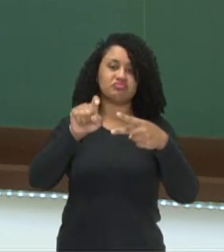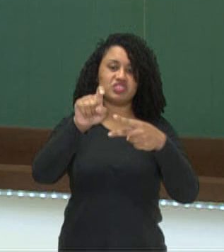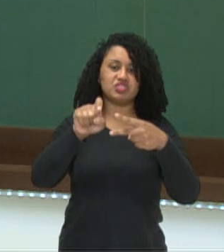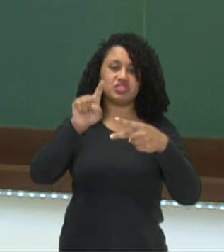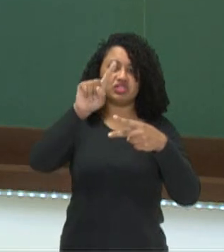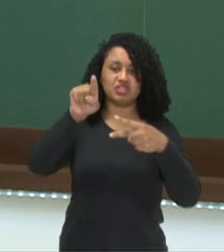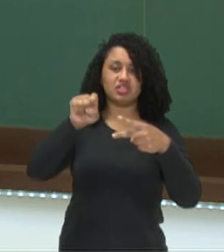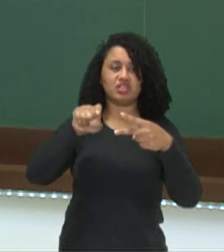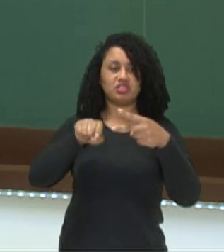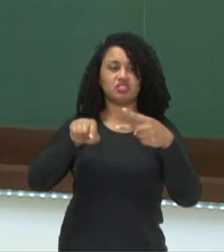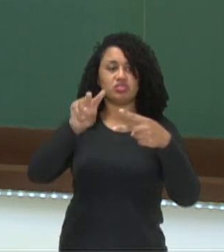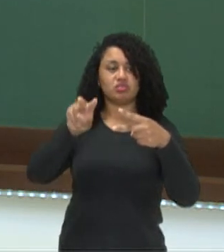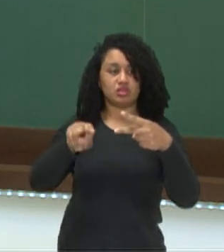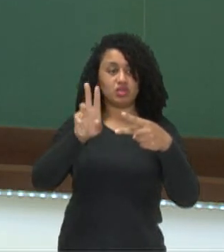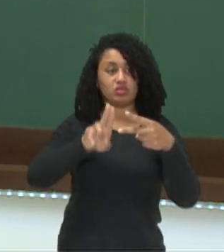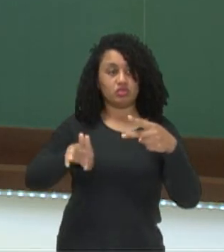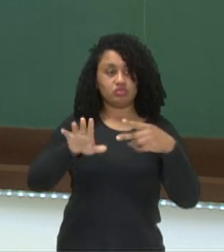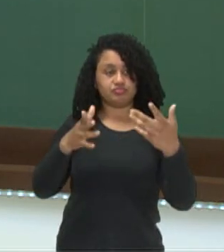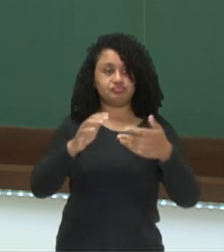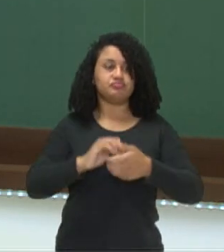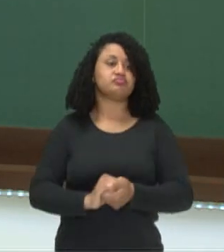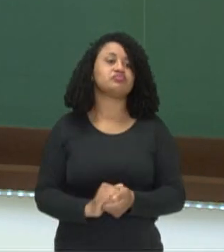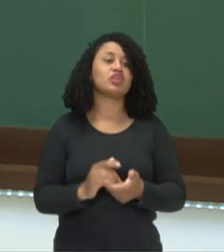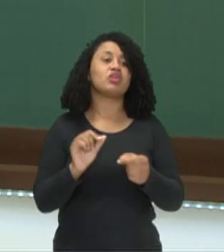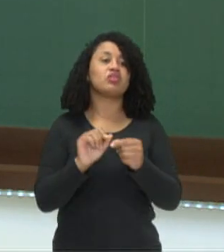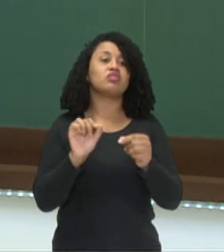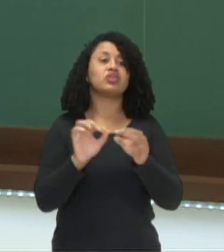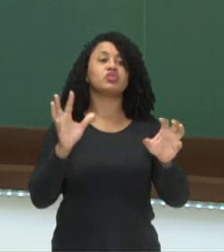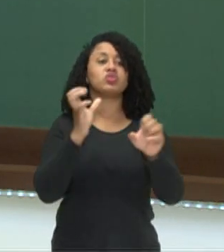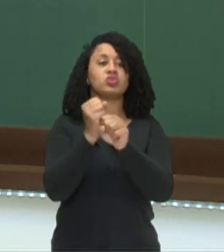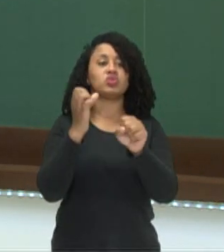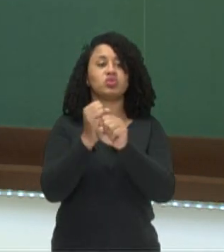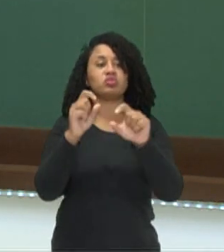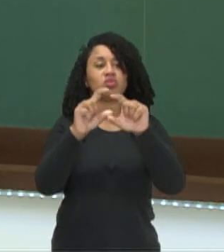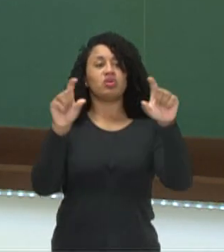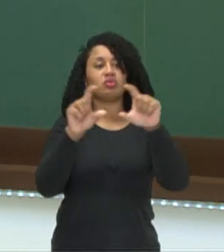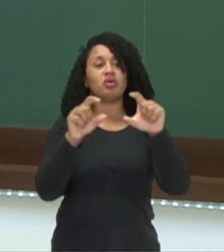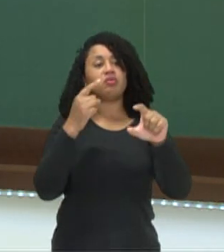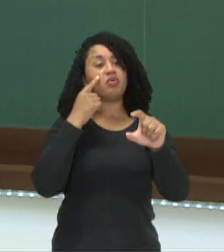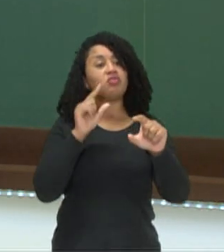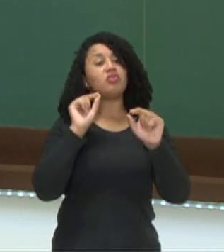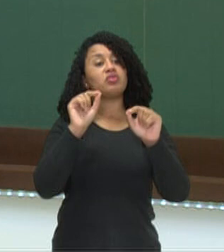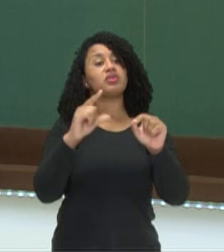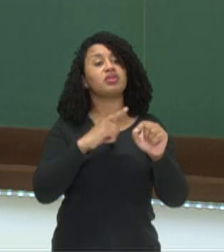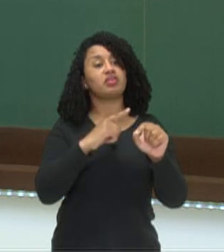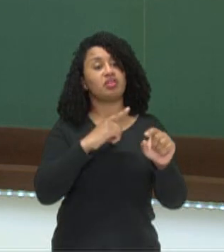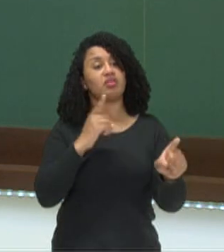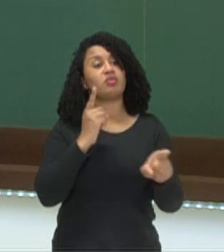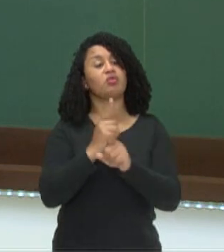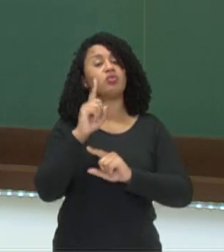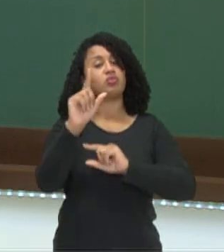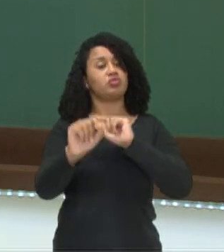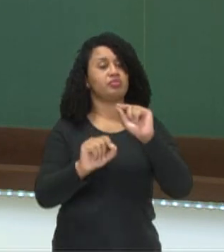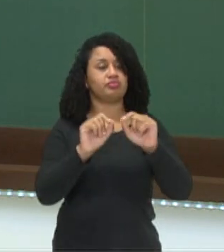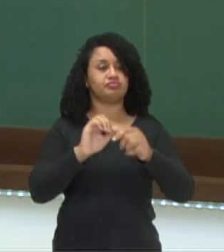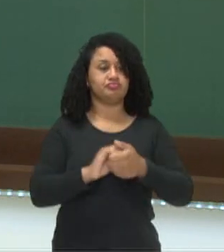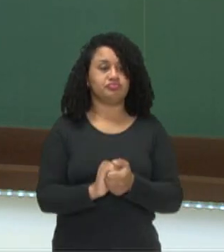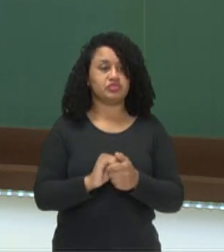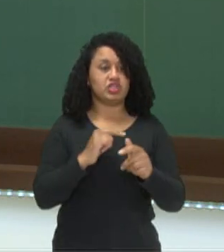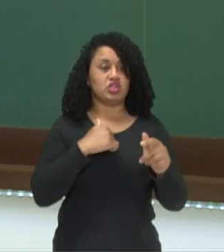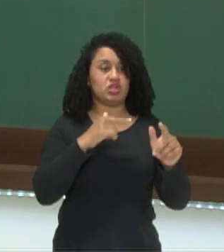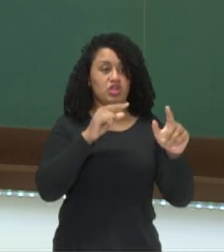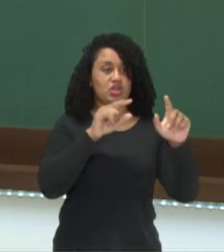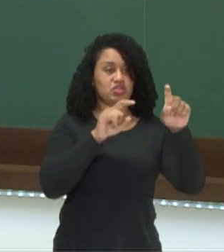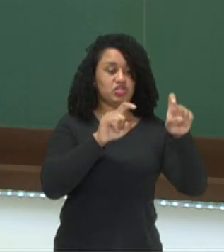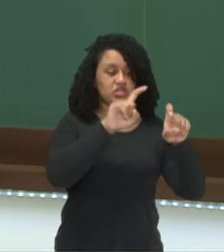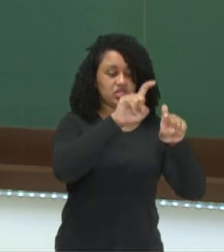utilizando Bhaskara. Agora eu vou somar essas raízes para ver no que dá. Genericamente mesmo, ó. Somar as duas,